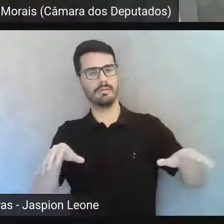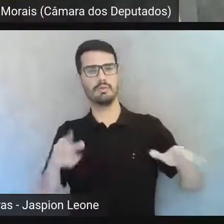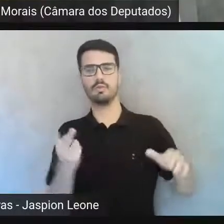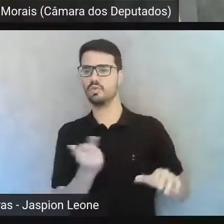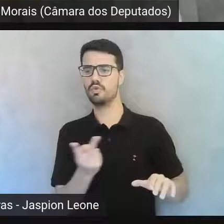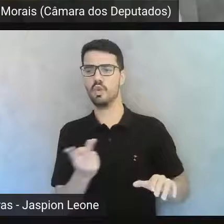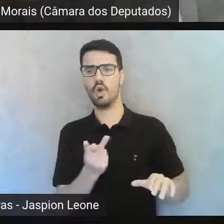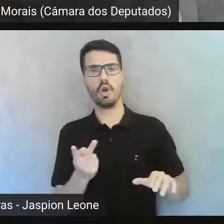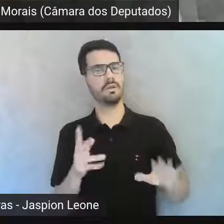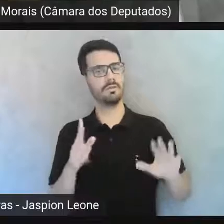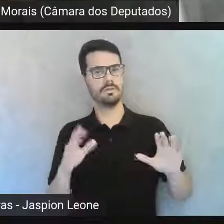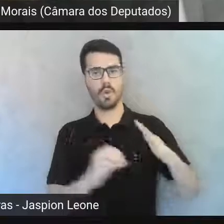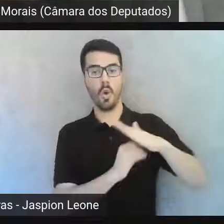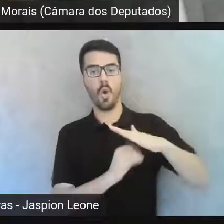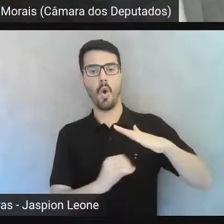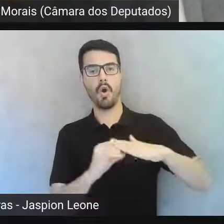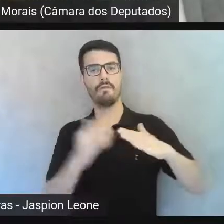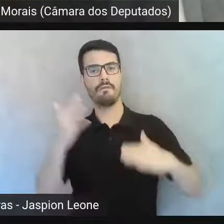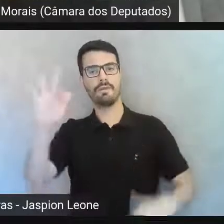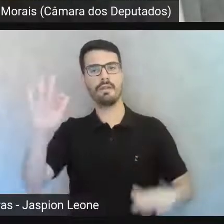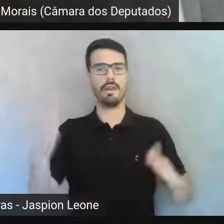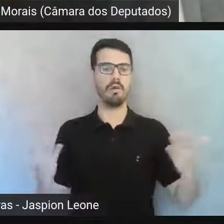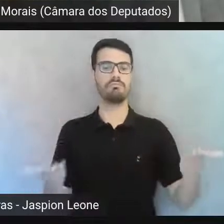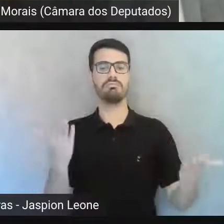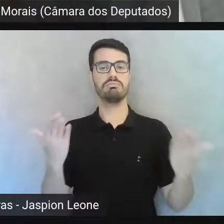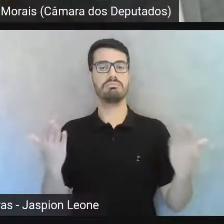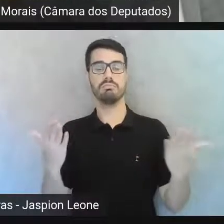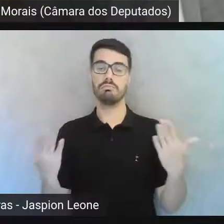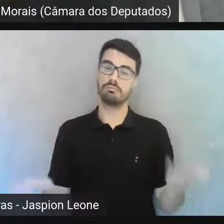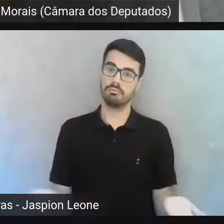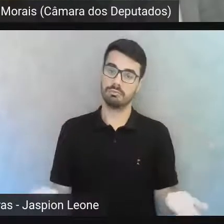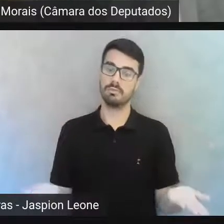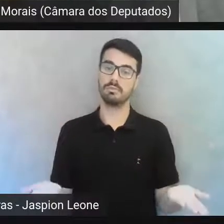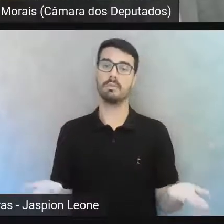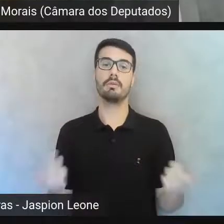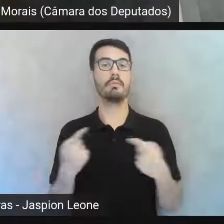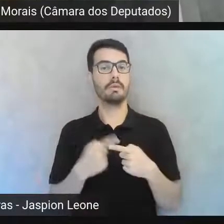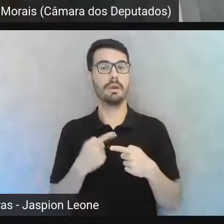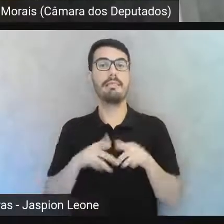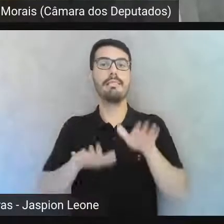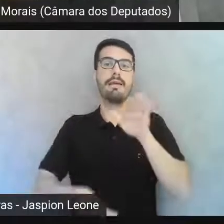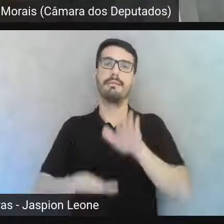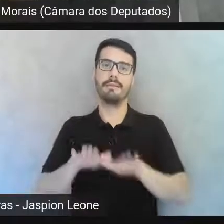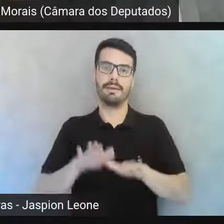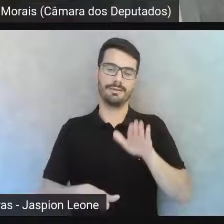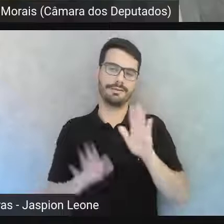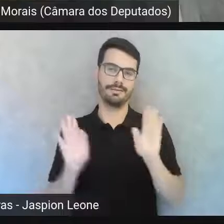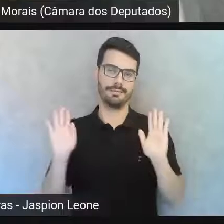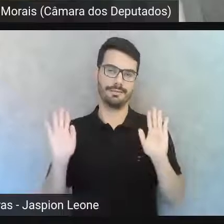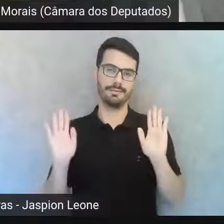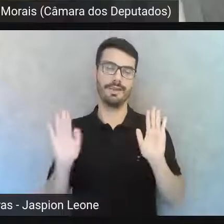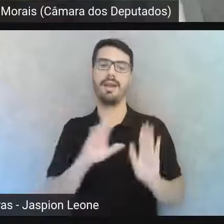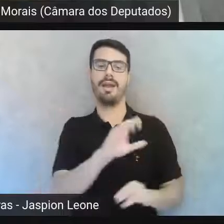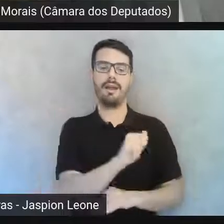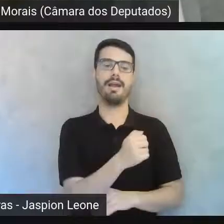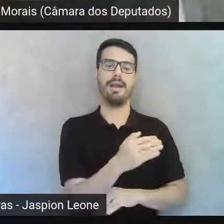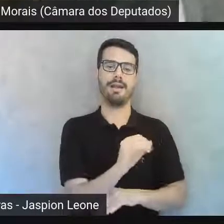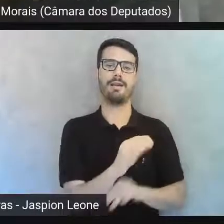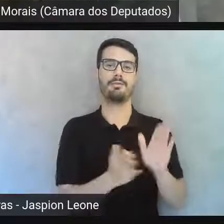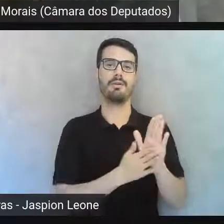da organização e do seu objeto, né, do seu negócio, né, as ações elas vão ser